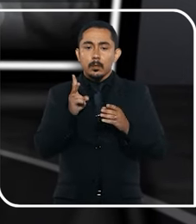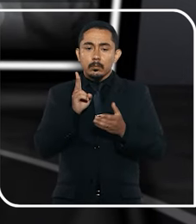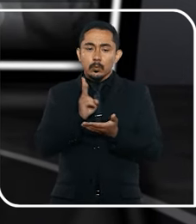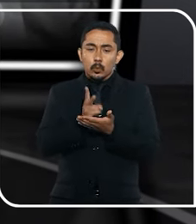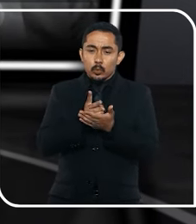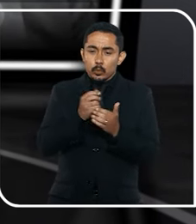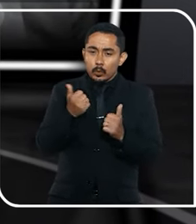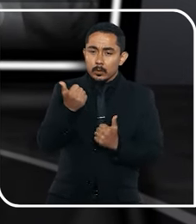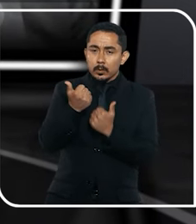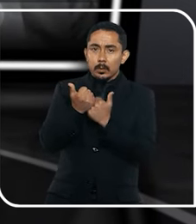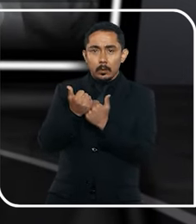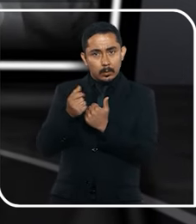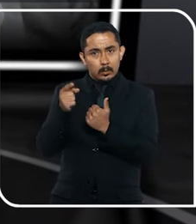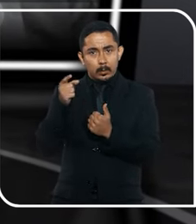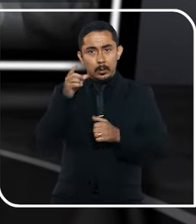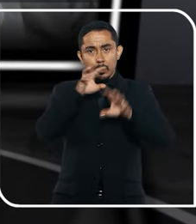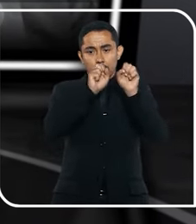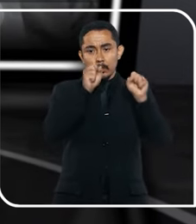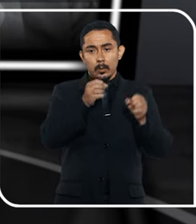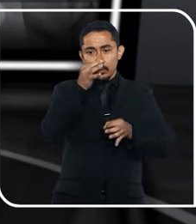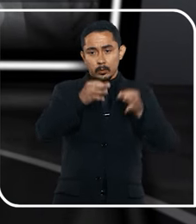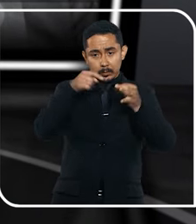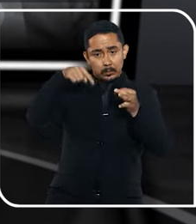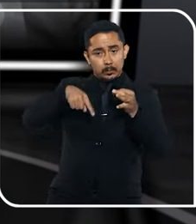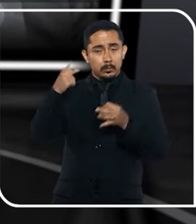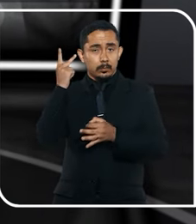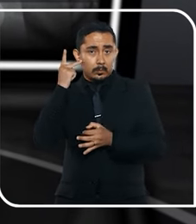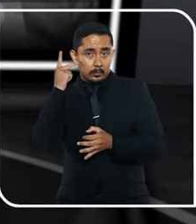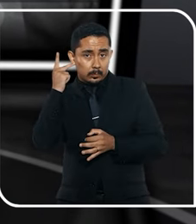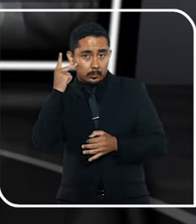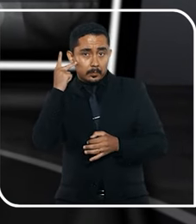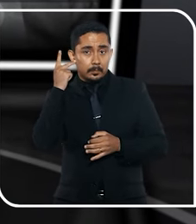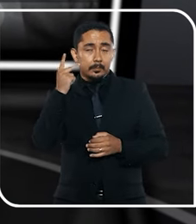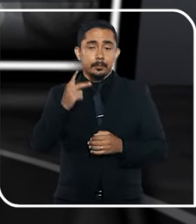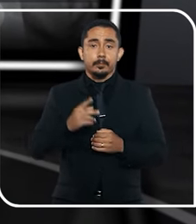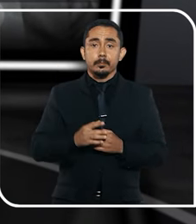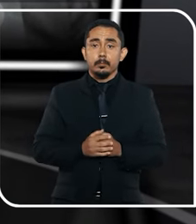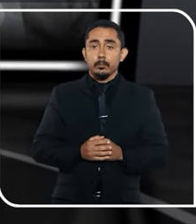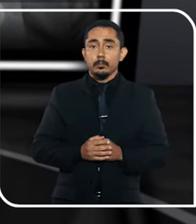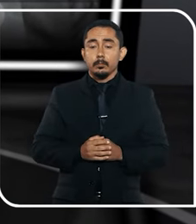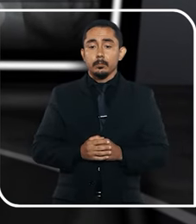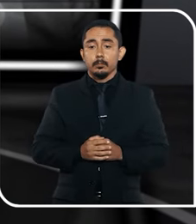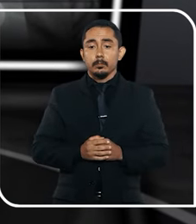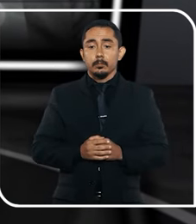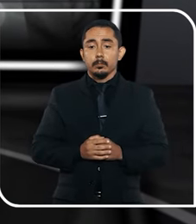do Tribunal de Justiça daqui, né, de São Paulo. Ele